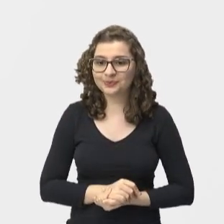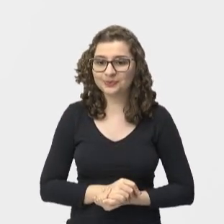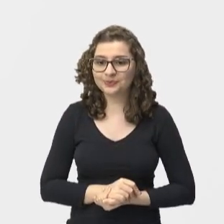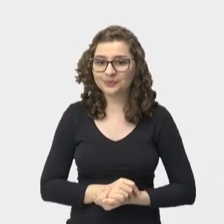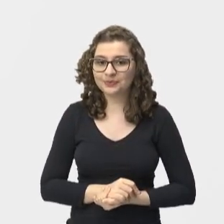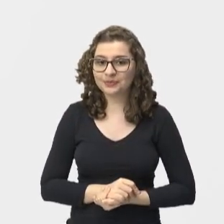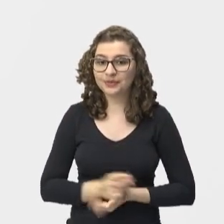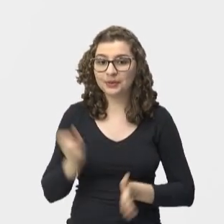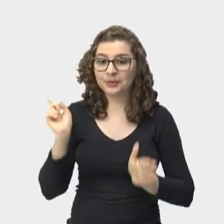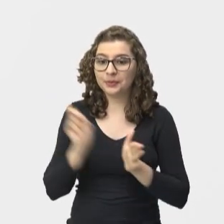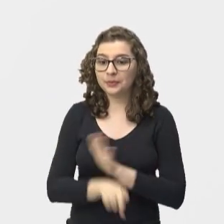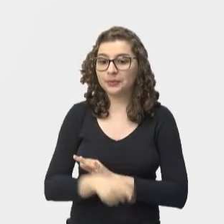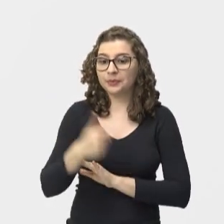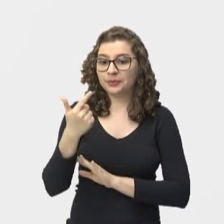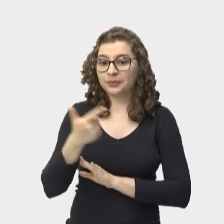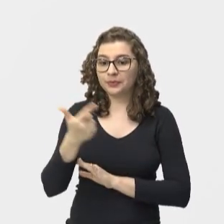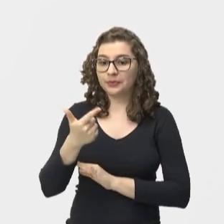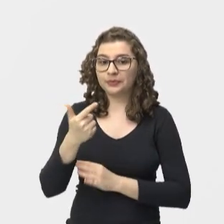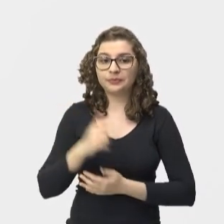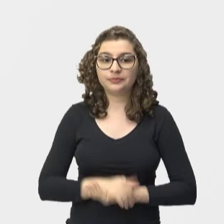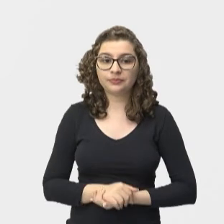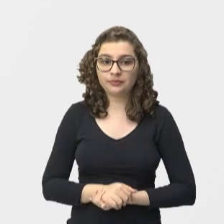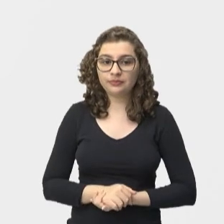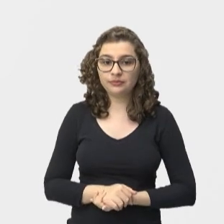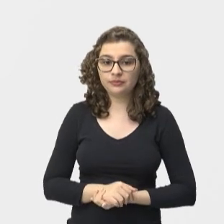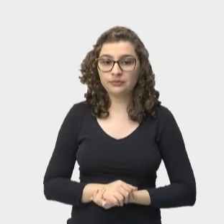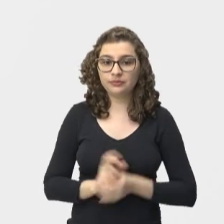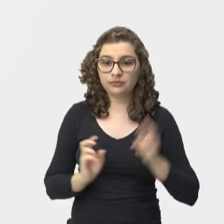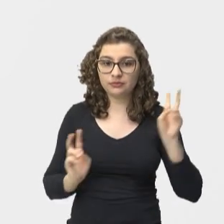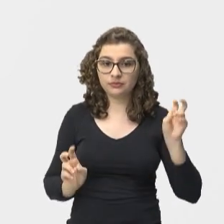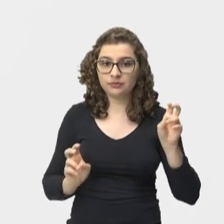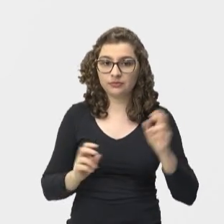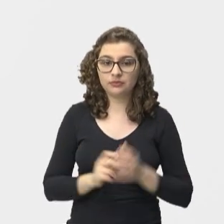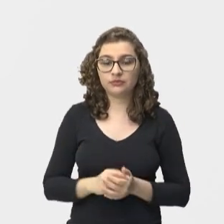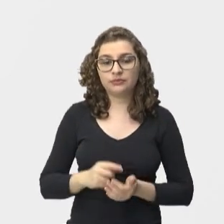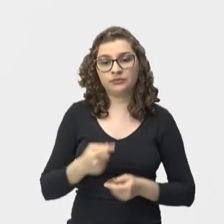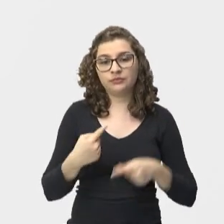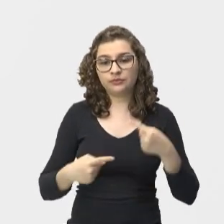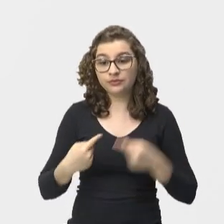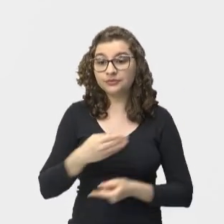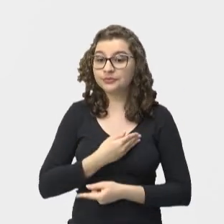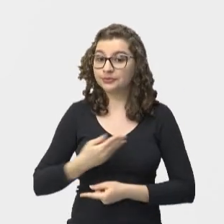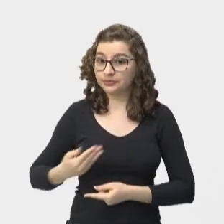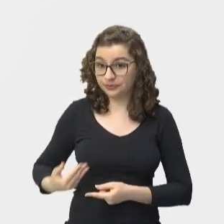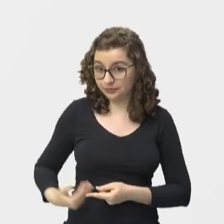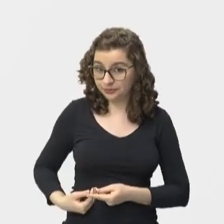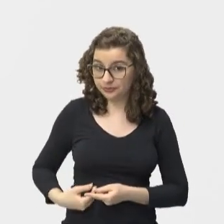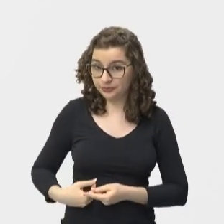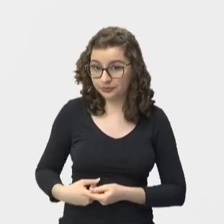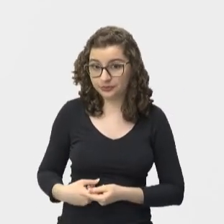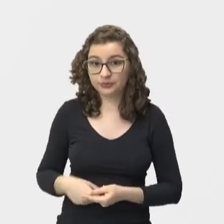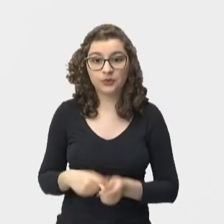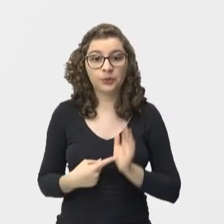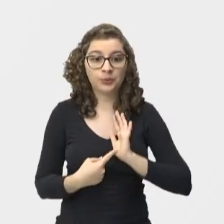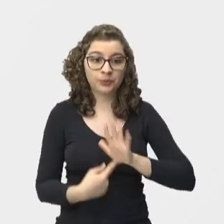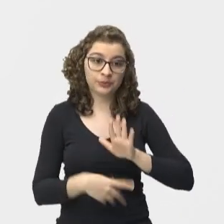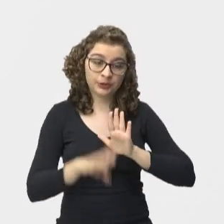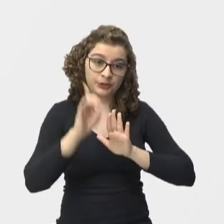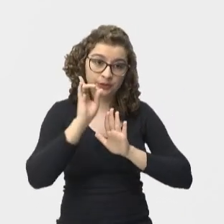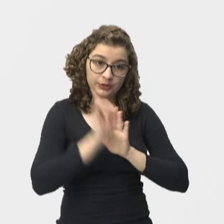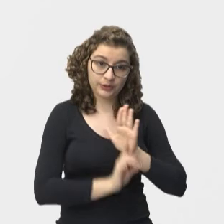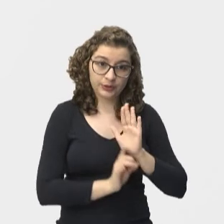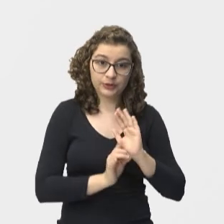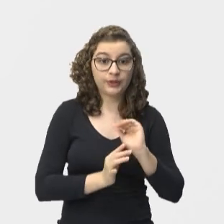Vamos então para a questão 2. Questão 2 diz o seguinte, as políticas públicas correspondem a